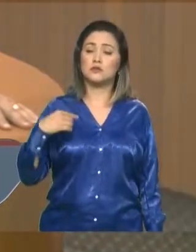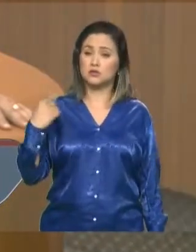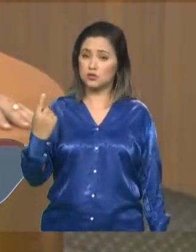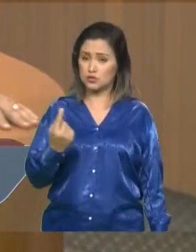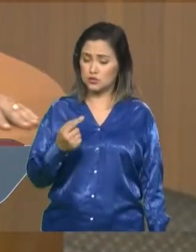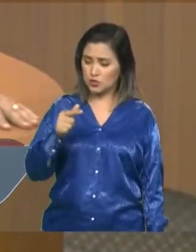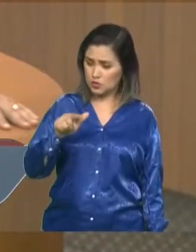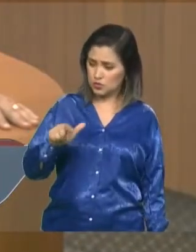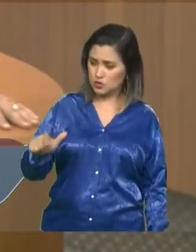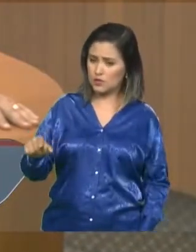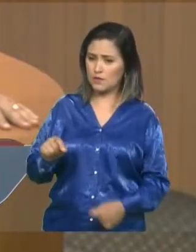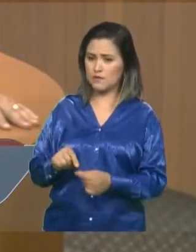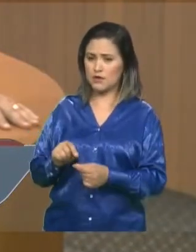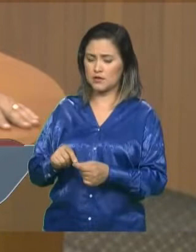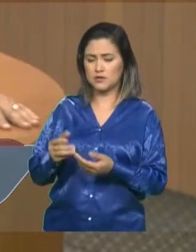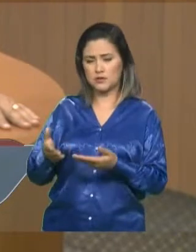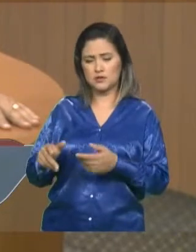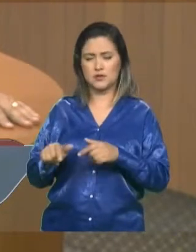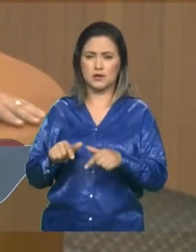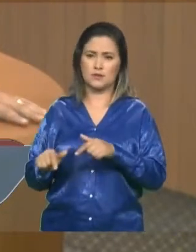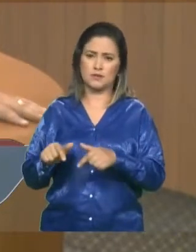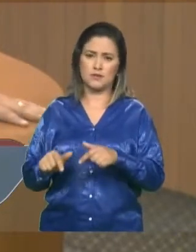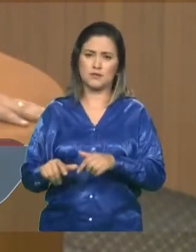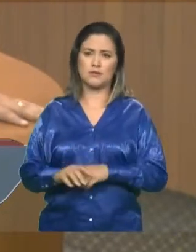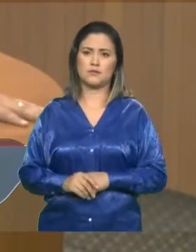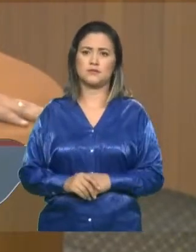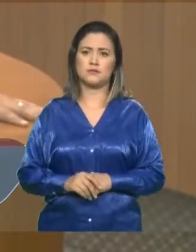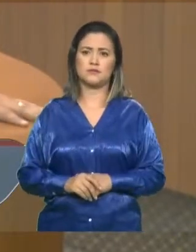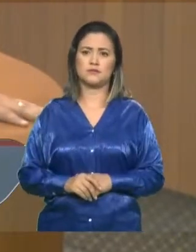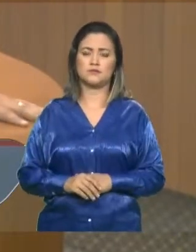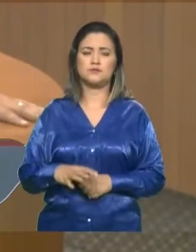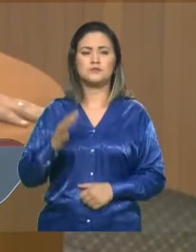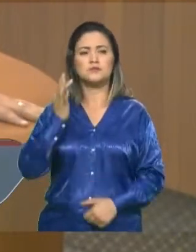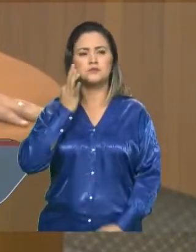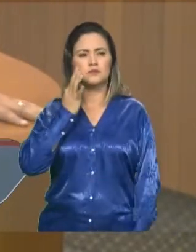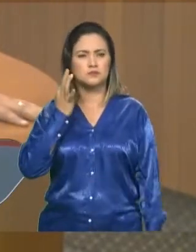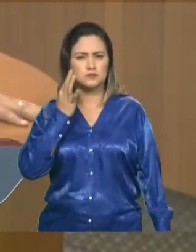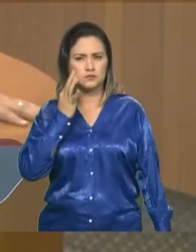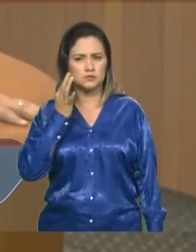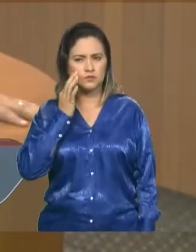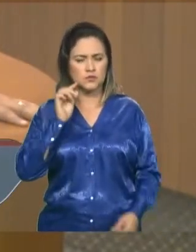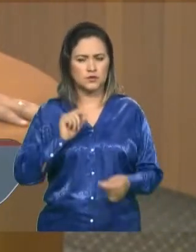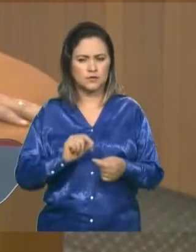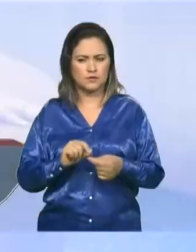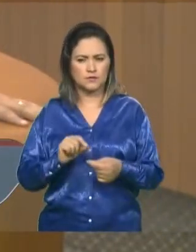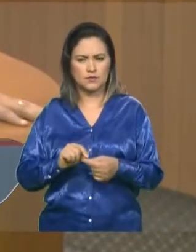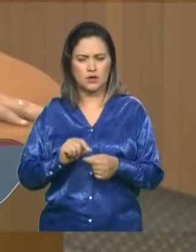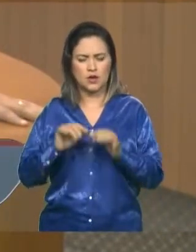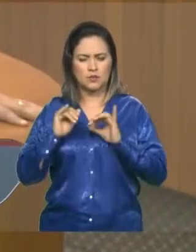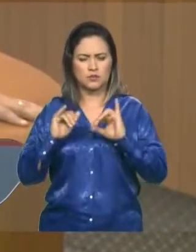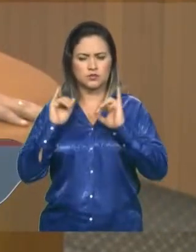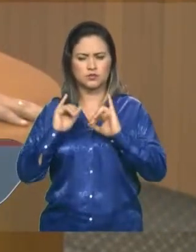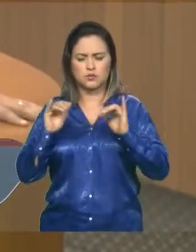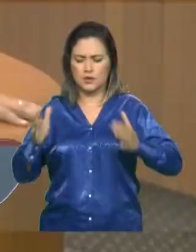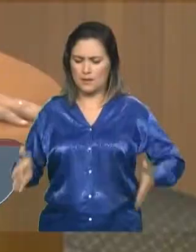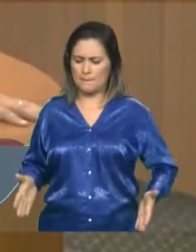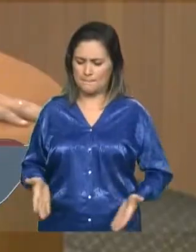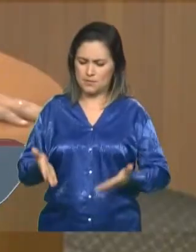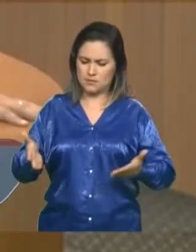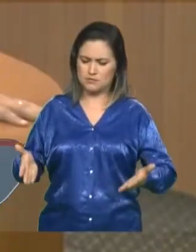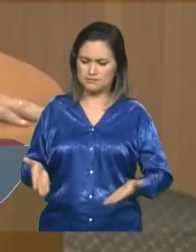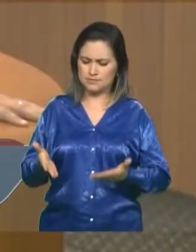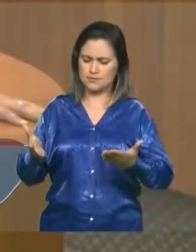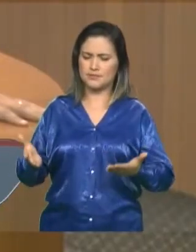fazendo este trabalho. O governador Flávio Dino fez uma fala exaltando cada vez mais